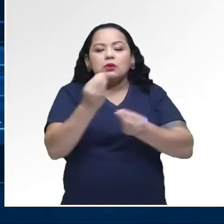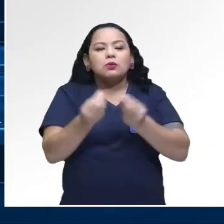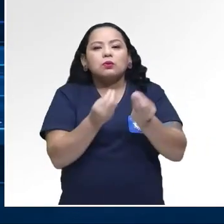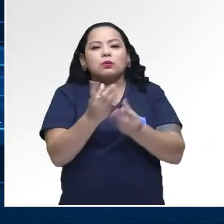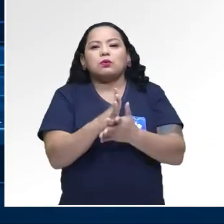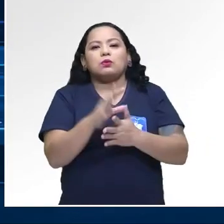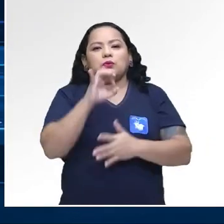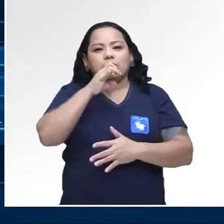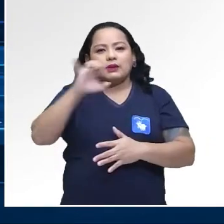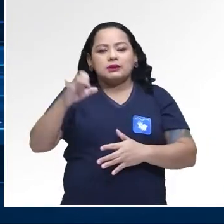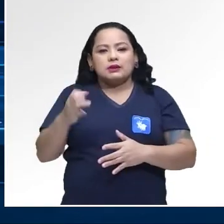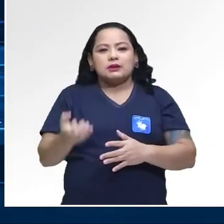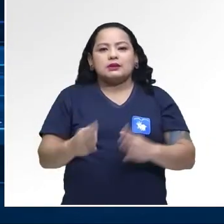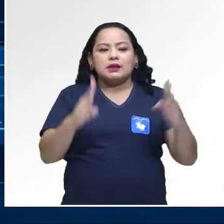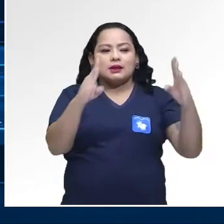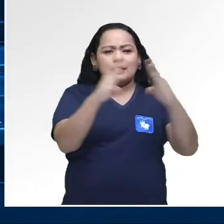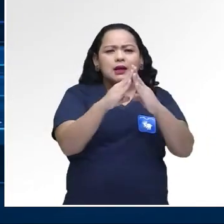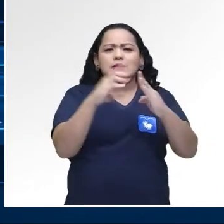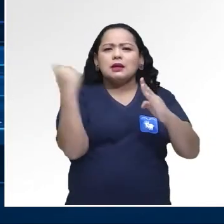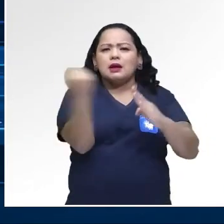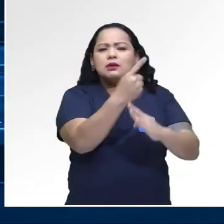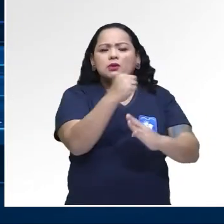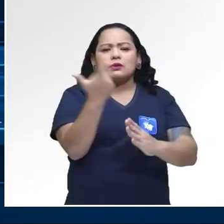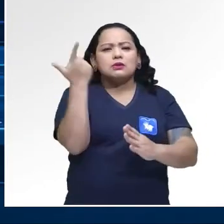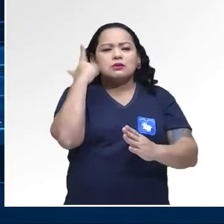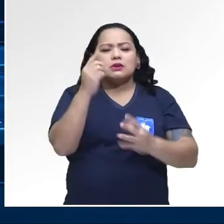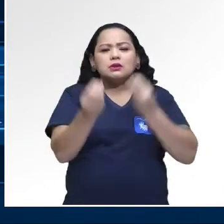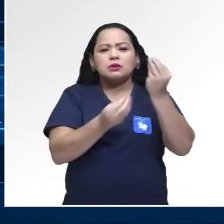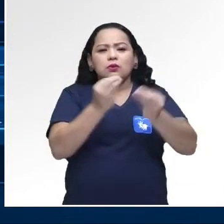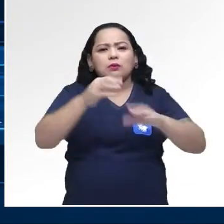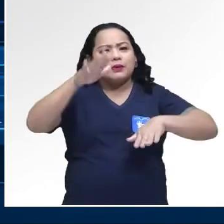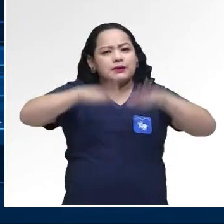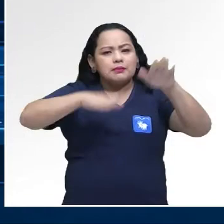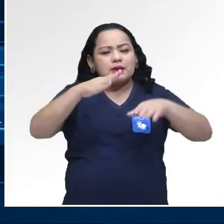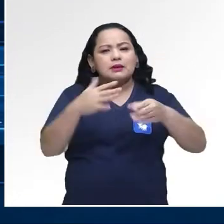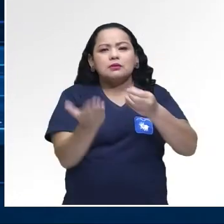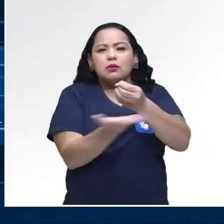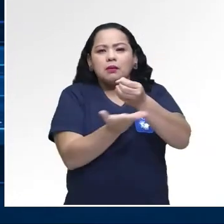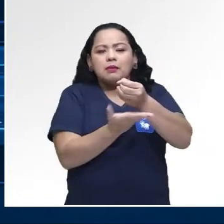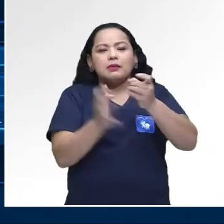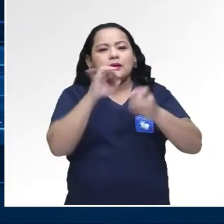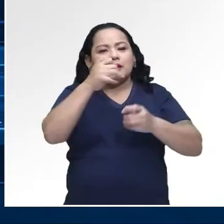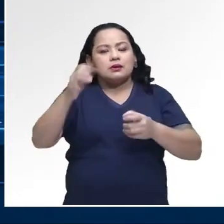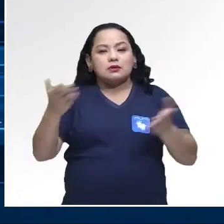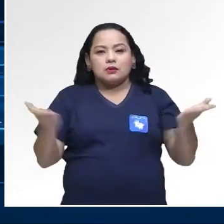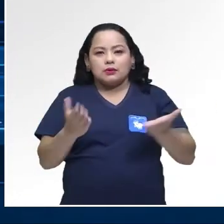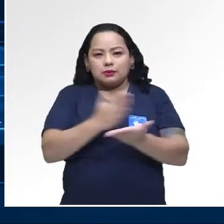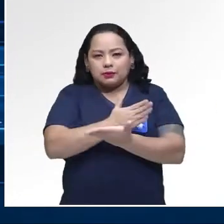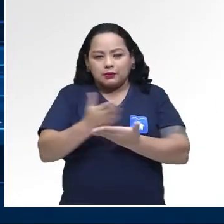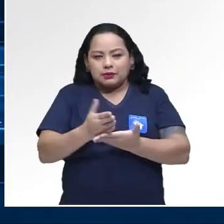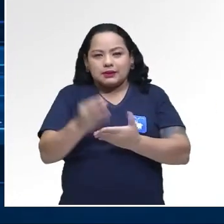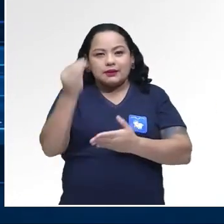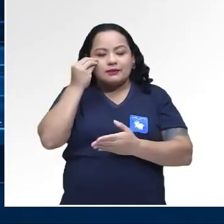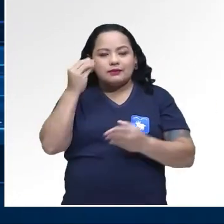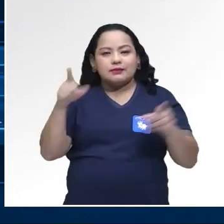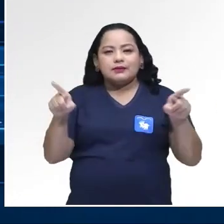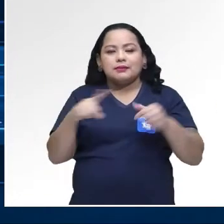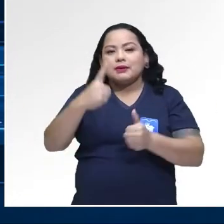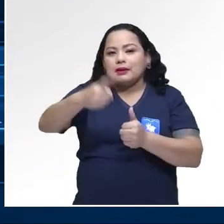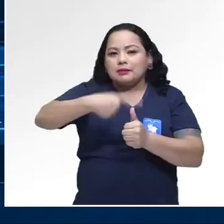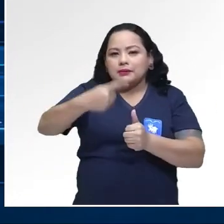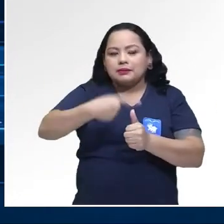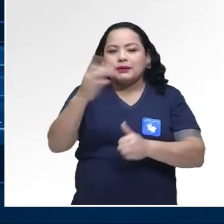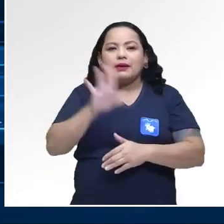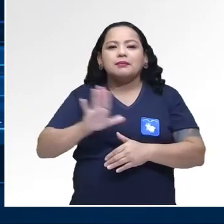essa energia chega na nossa casa, né? Dependendo aí do tipo de fonte. Né? Então, vamos iniciar, vamos observar aí a nossa primeira